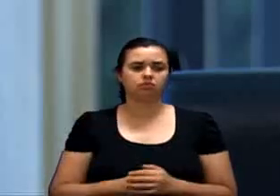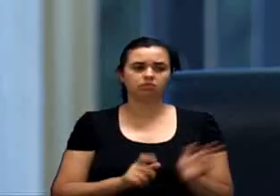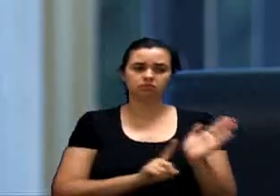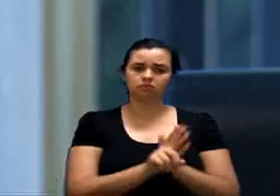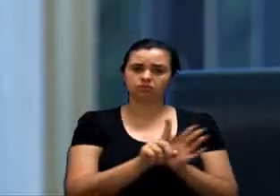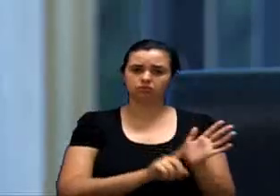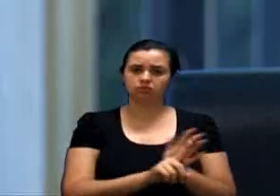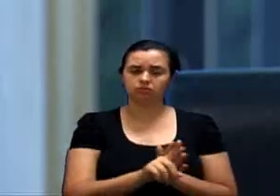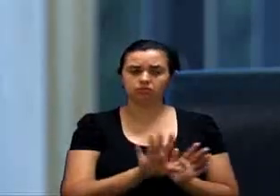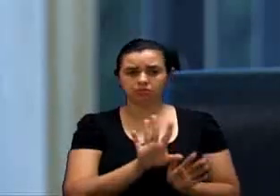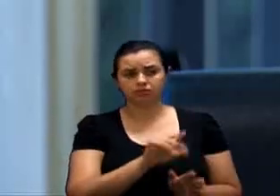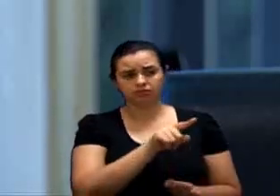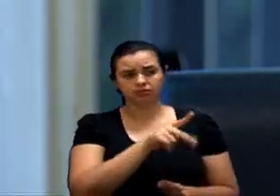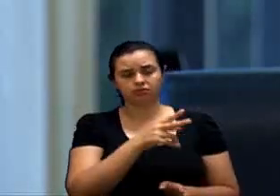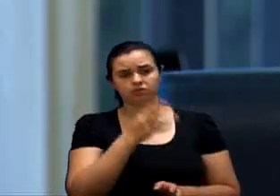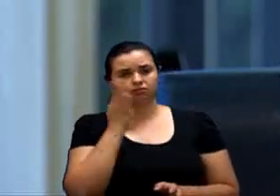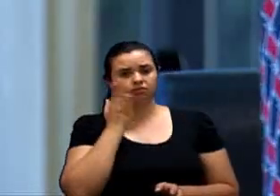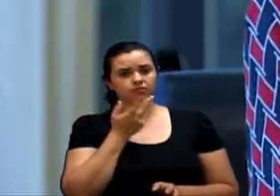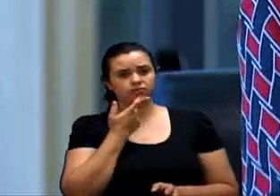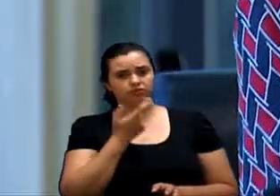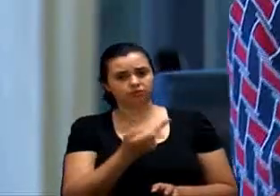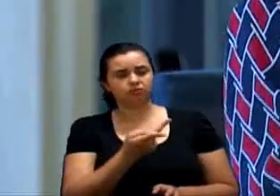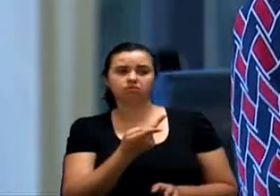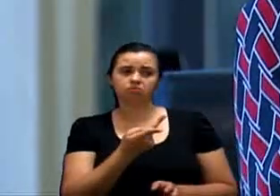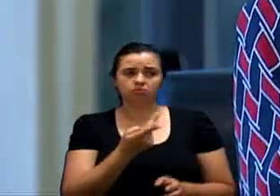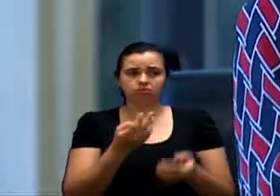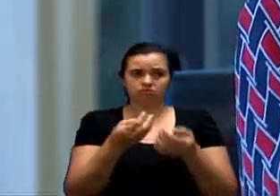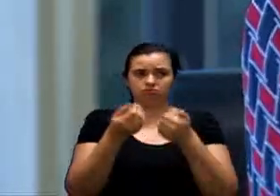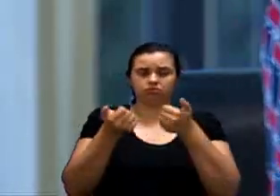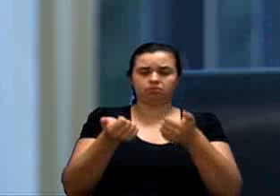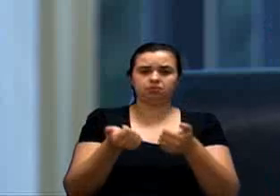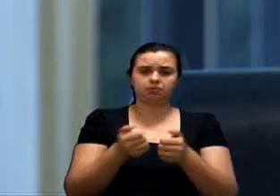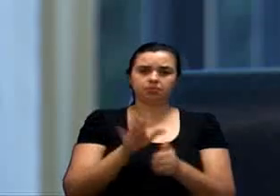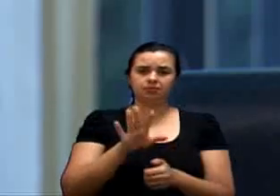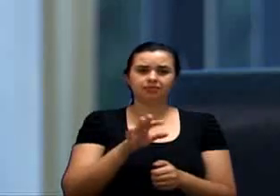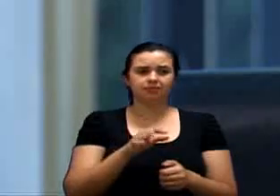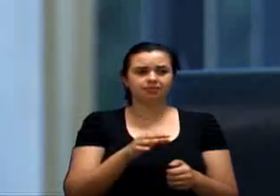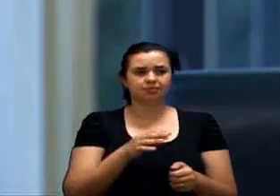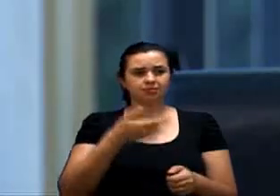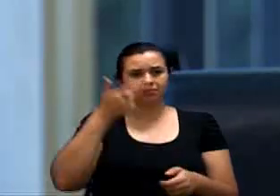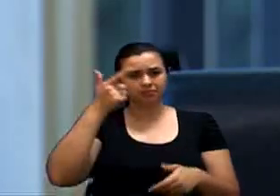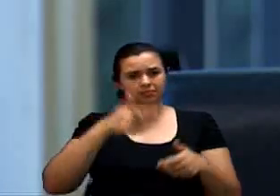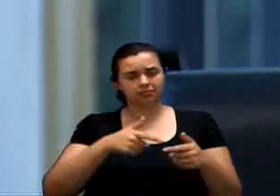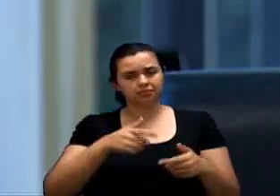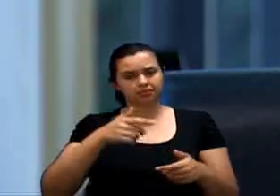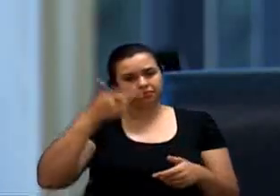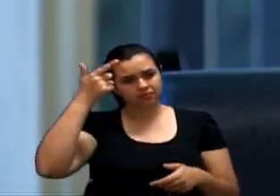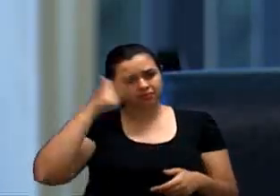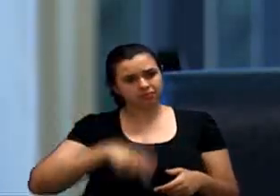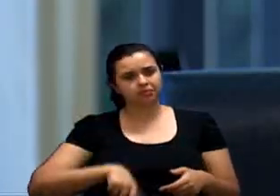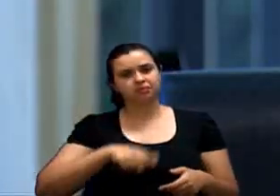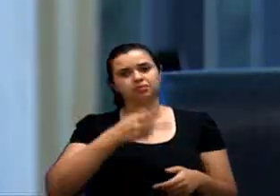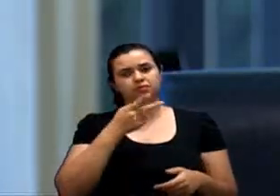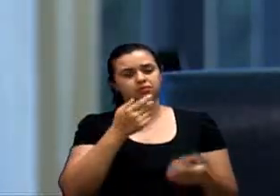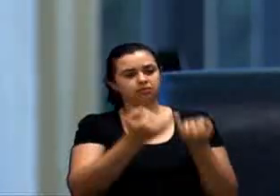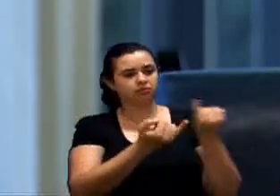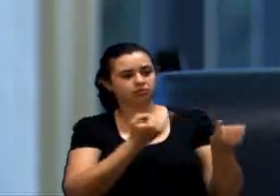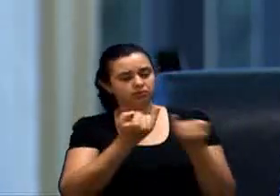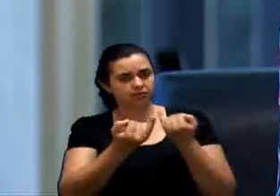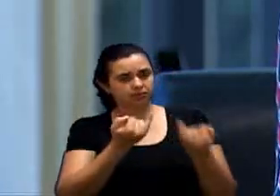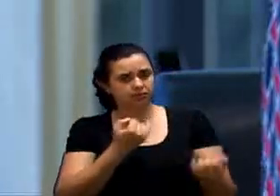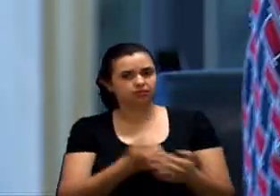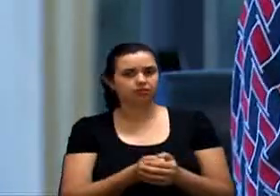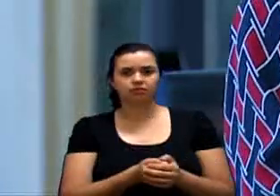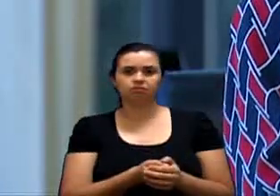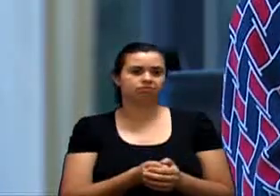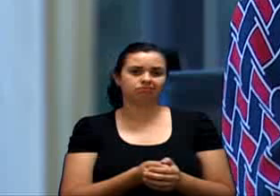foi comentado que sim, mas a gente também não teve oportunidade até de ter mais informações. Inclusive, o pessoal da Criança